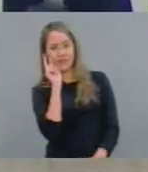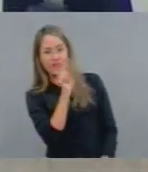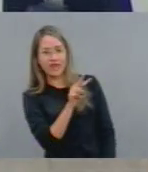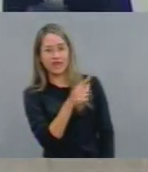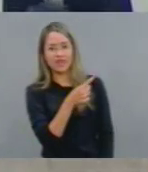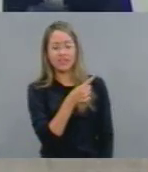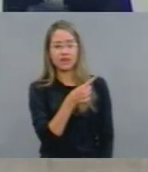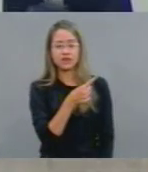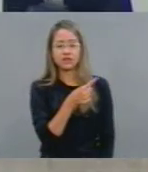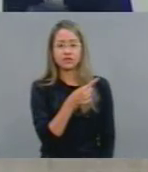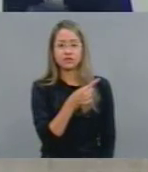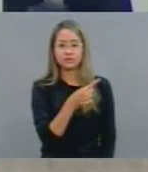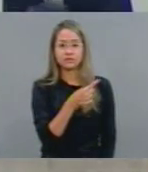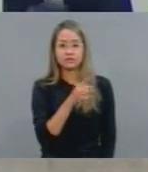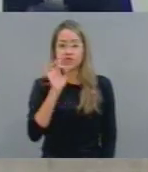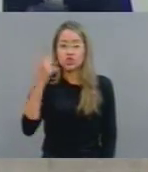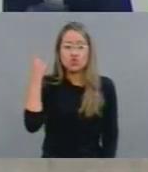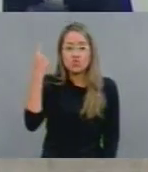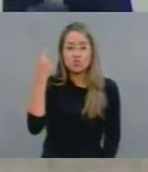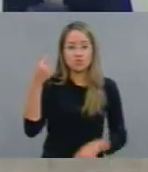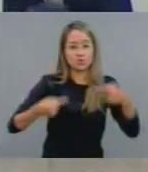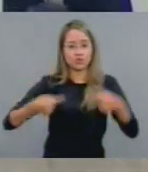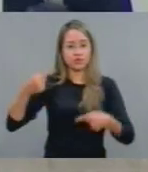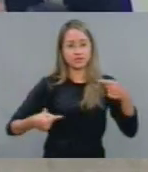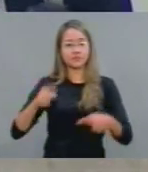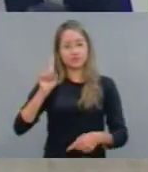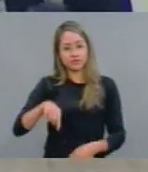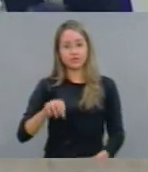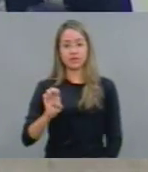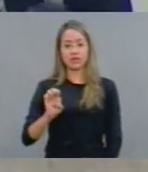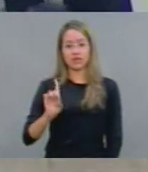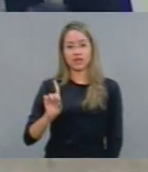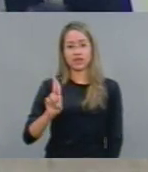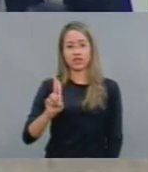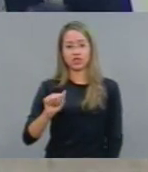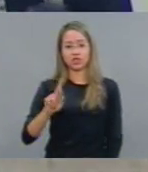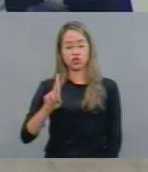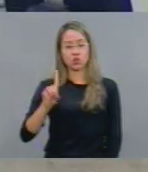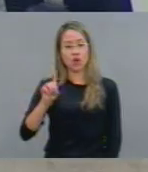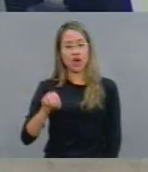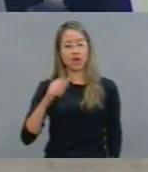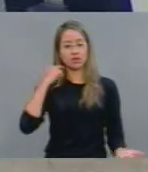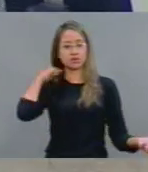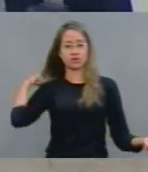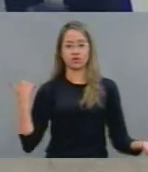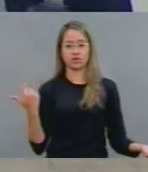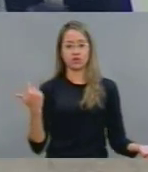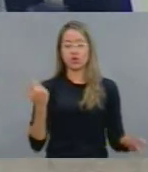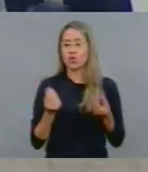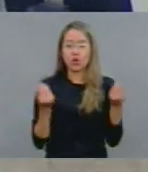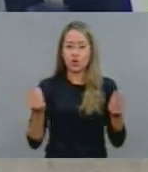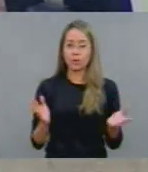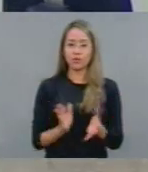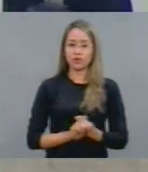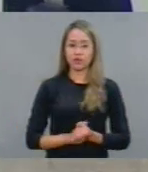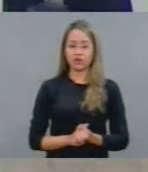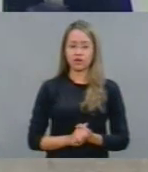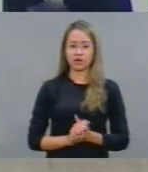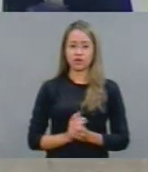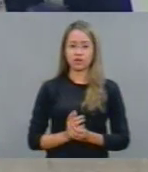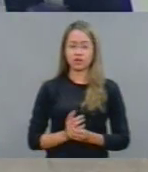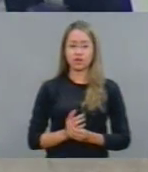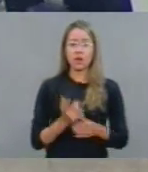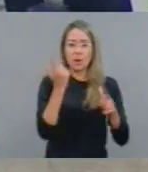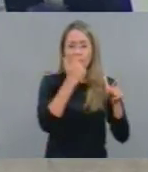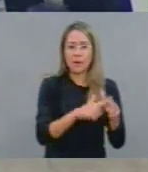só tem um político brasileiro envolvido, é o seu Eduardo Cunha, que está lá naquele esquema lá do Panamá. E outras